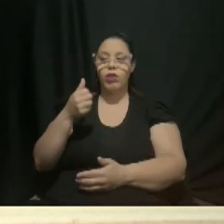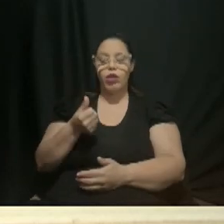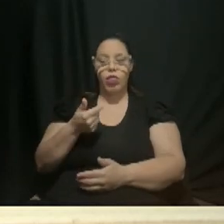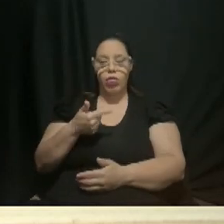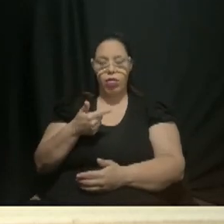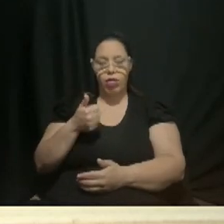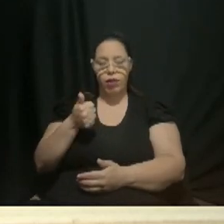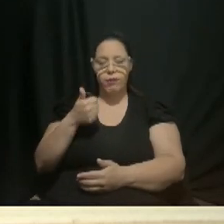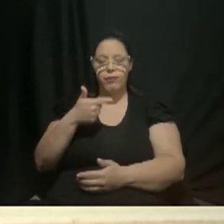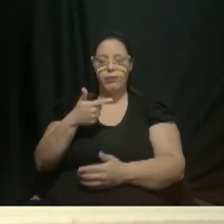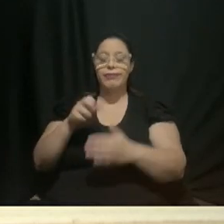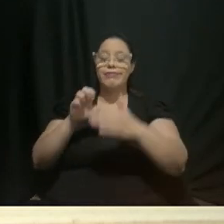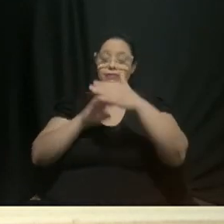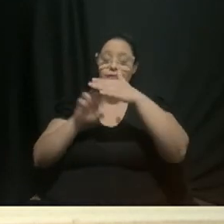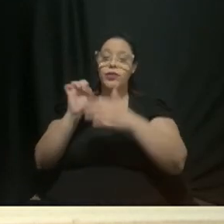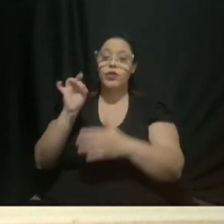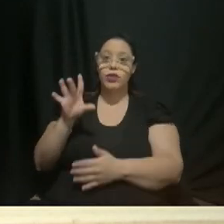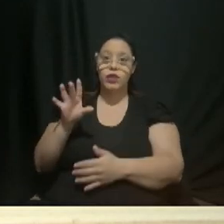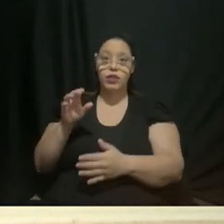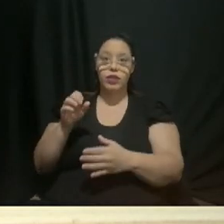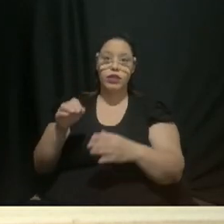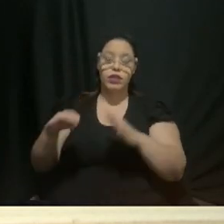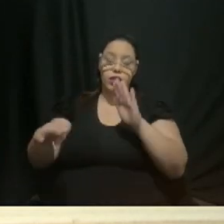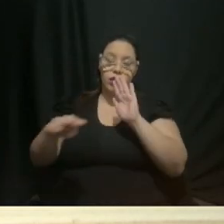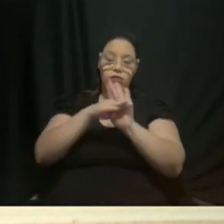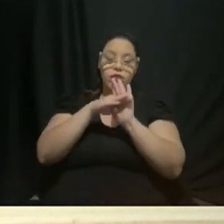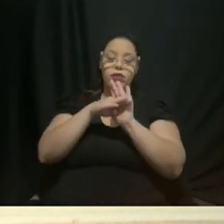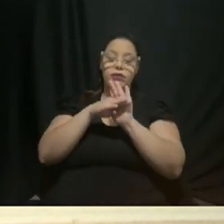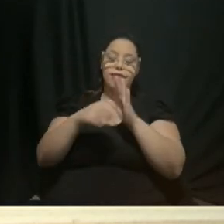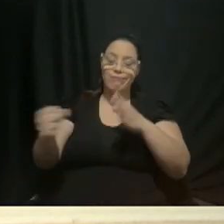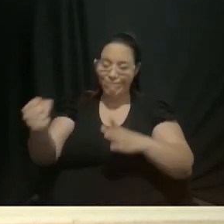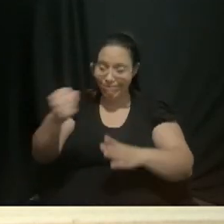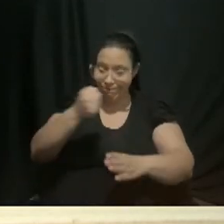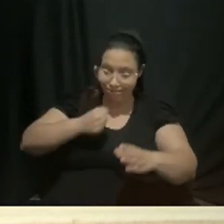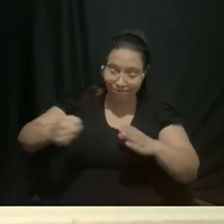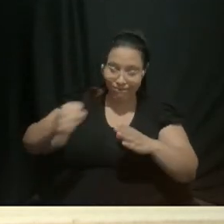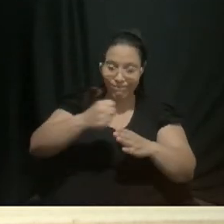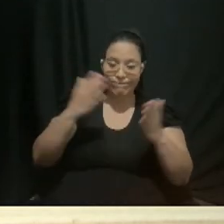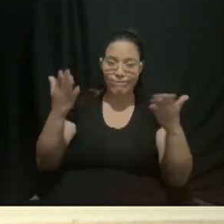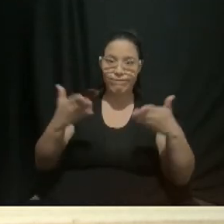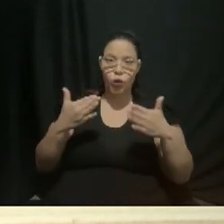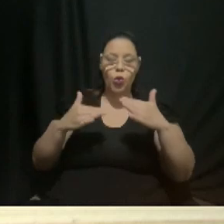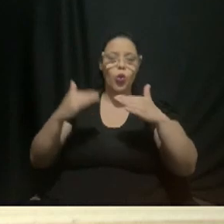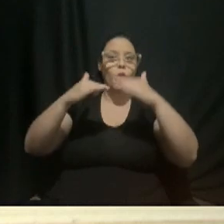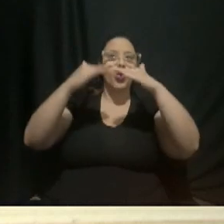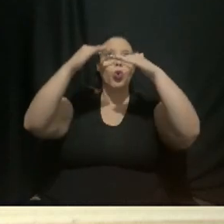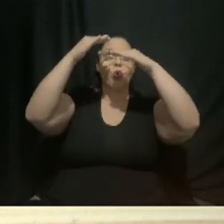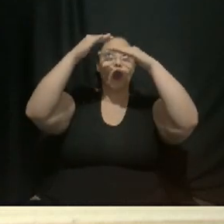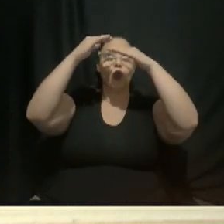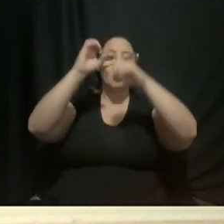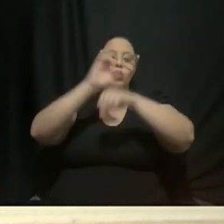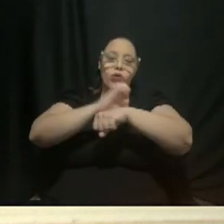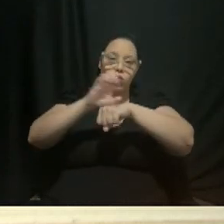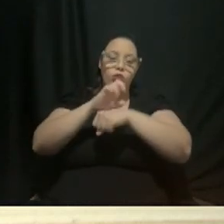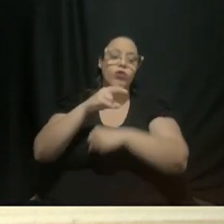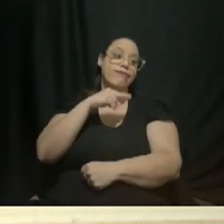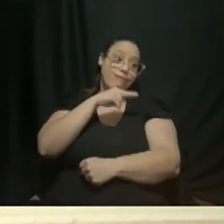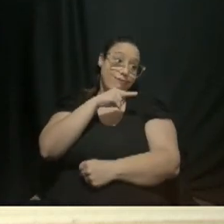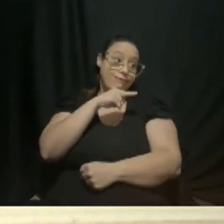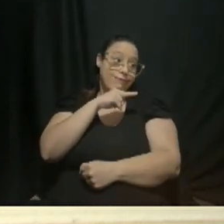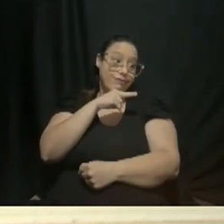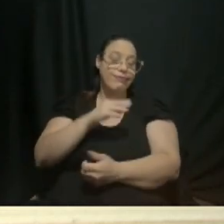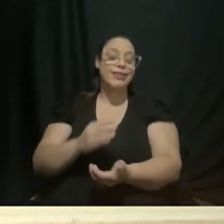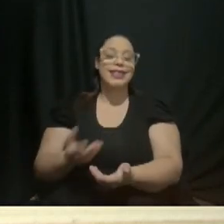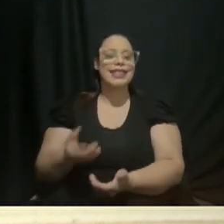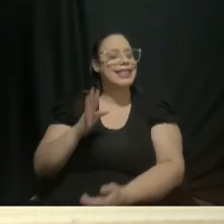E de auxiliar de cozinha, já está passando para cozinheira e já está prospectando aí um curso de nutricionista. Que legal, isso é